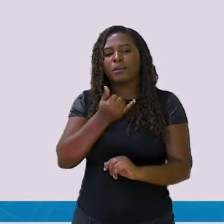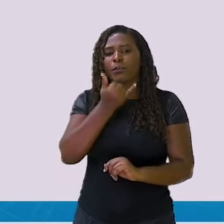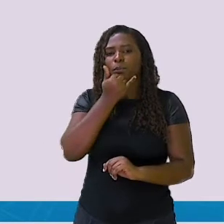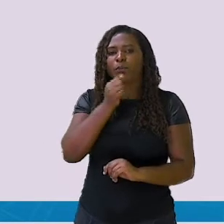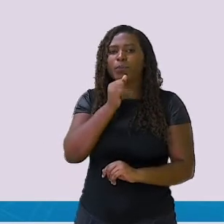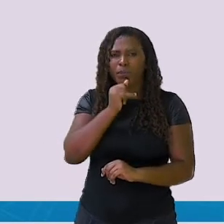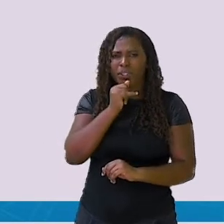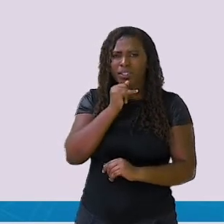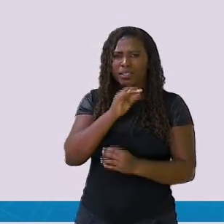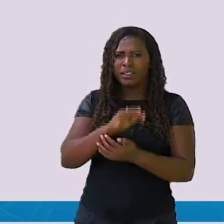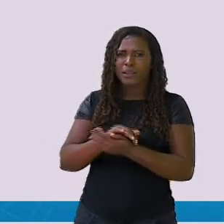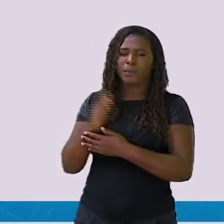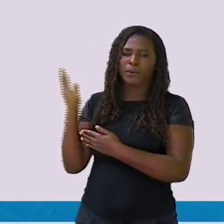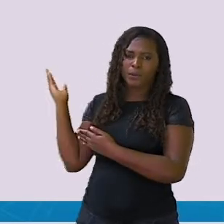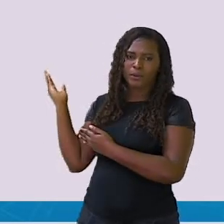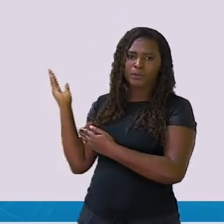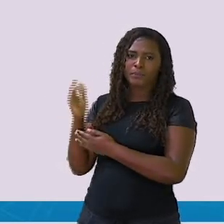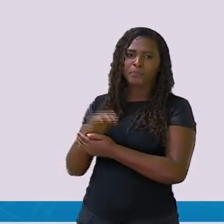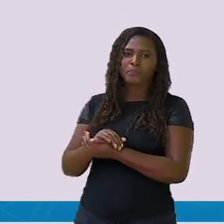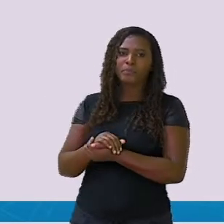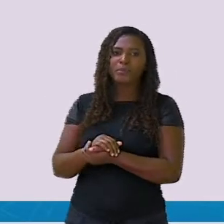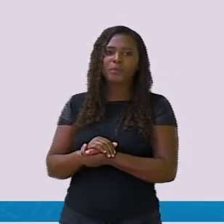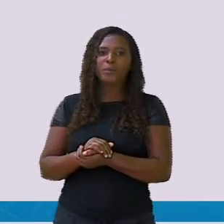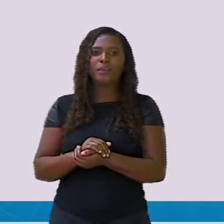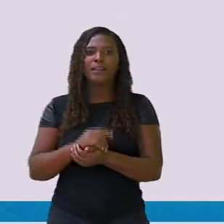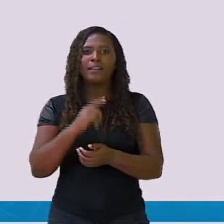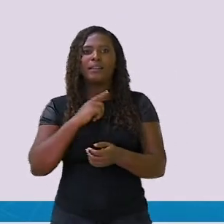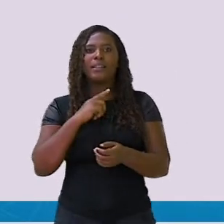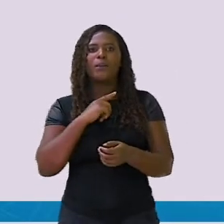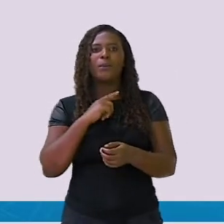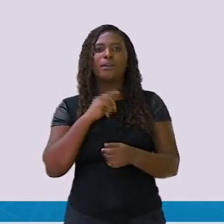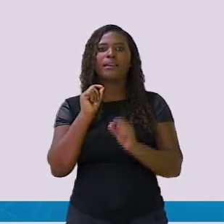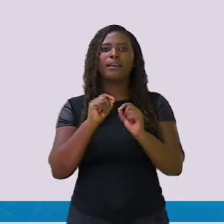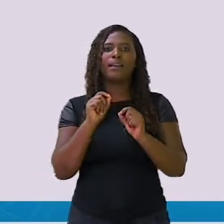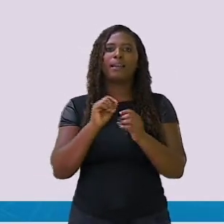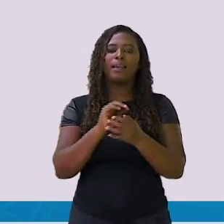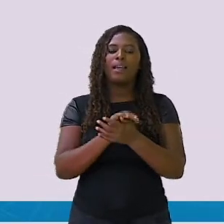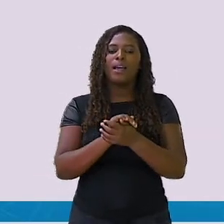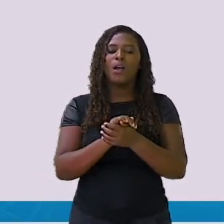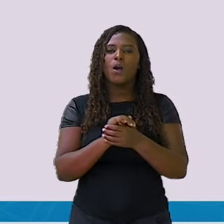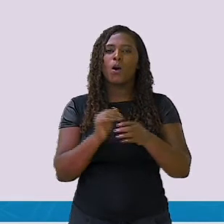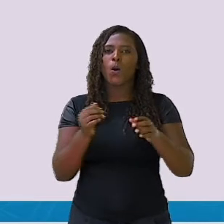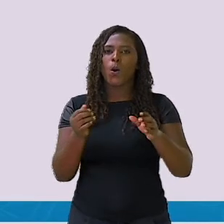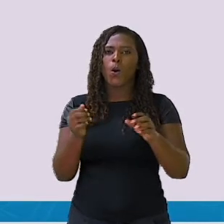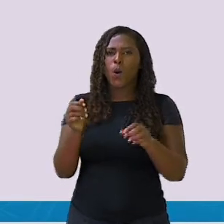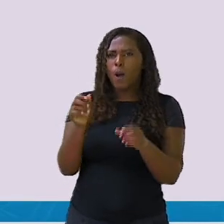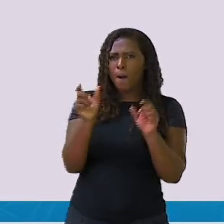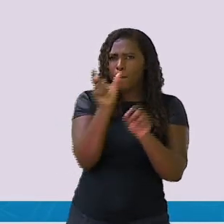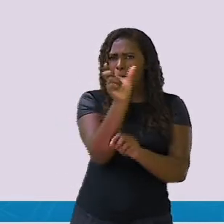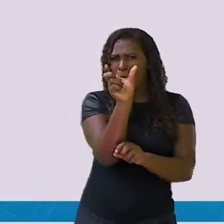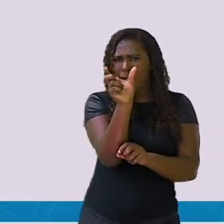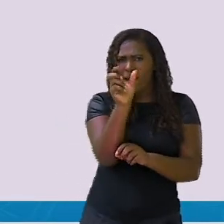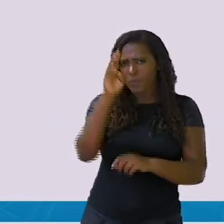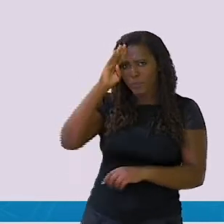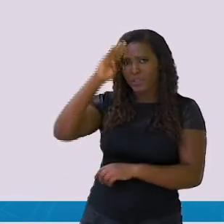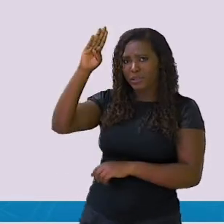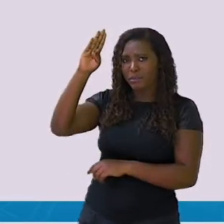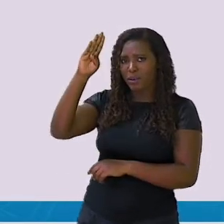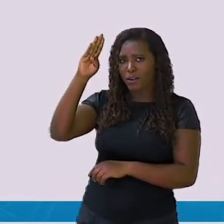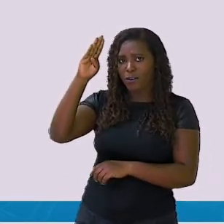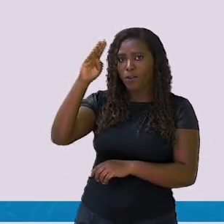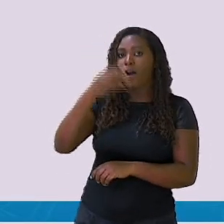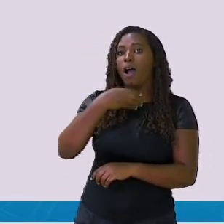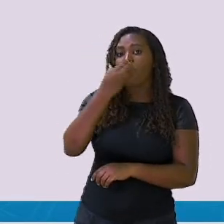as partezinhas. Olha lá, aqui esse mapa mental colocou o tema central como frutas. Então, olha que bacana que ficou a